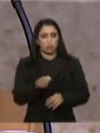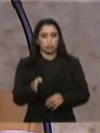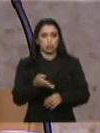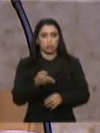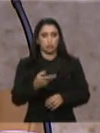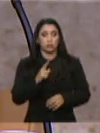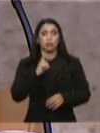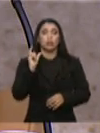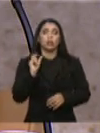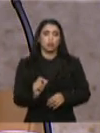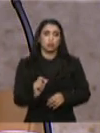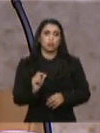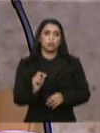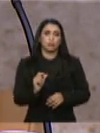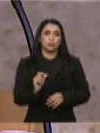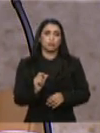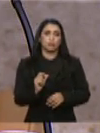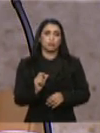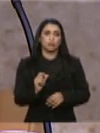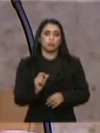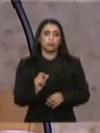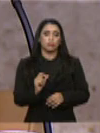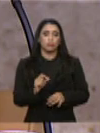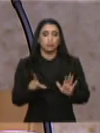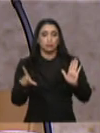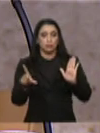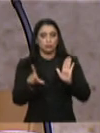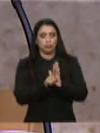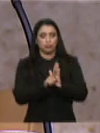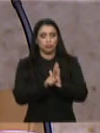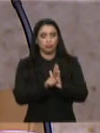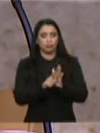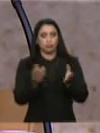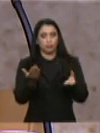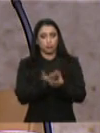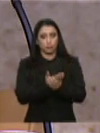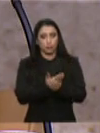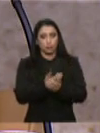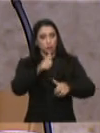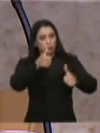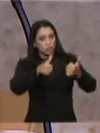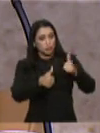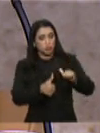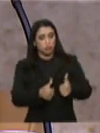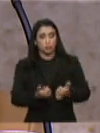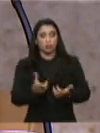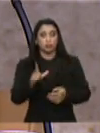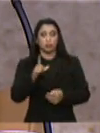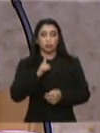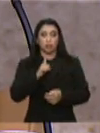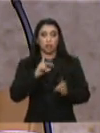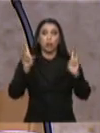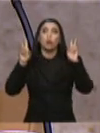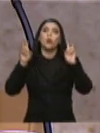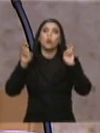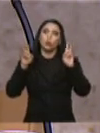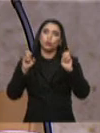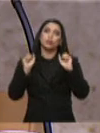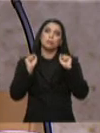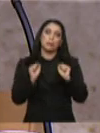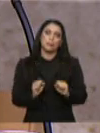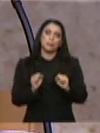em estritas hipóteses previstas em lei, de ação revisional, razão pela qual a matéria pode